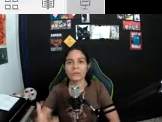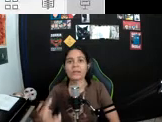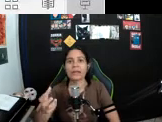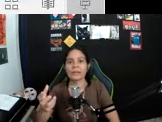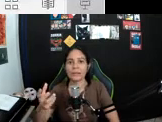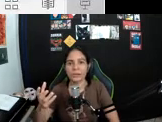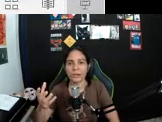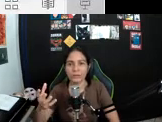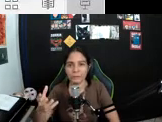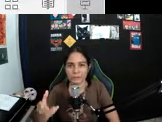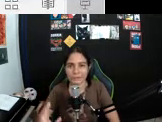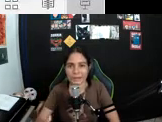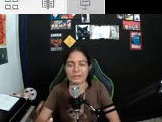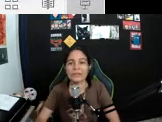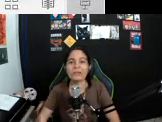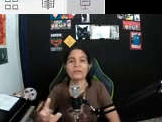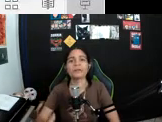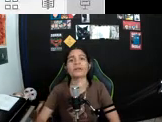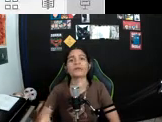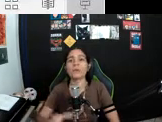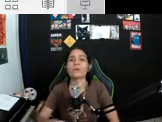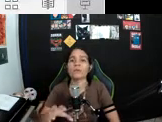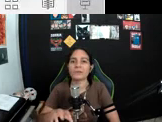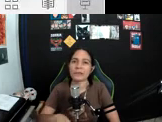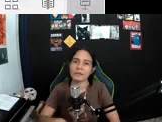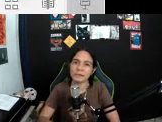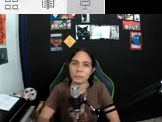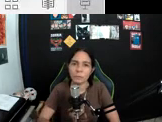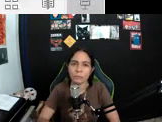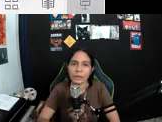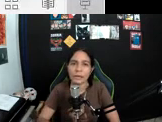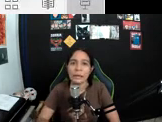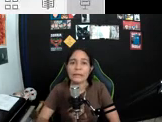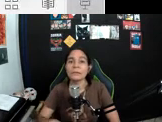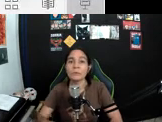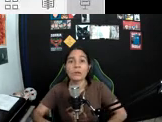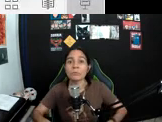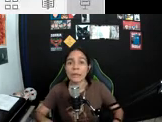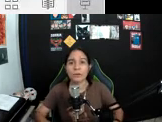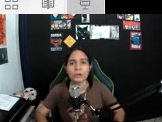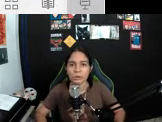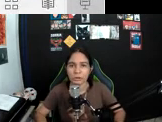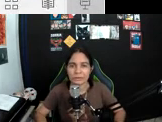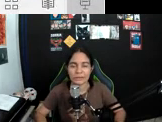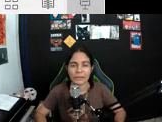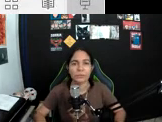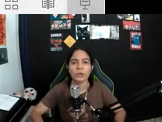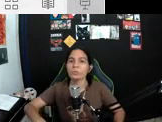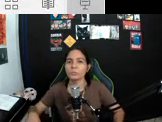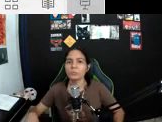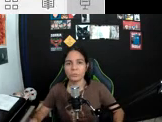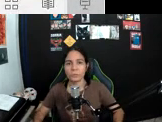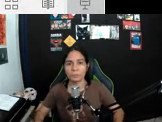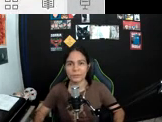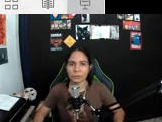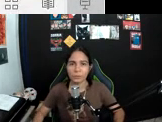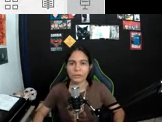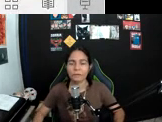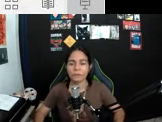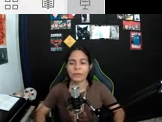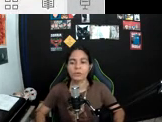respeito dentro da categoria de vocês e, de fato, pelo que vocês são. Não estou dizendo que